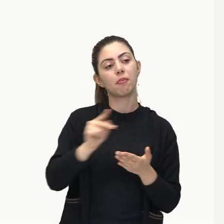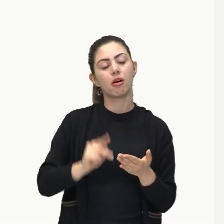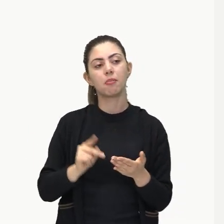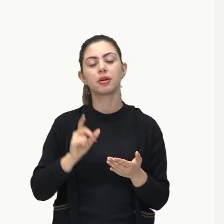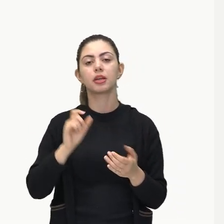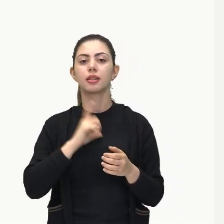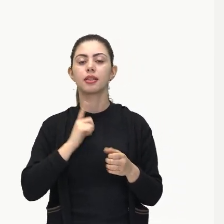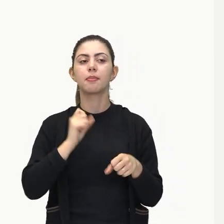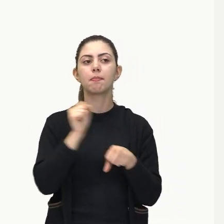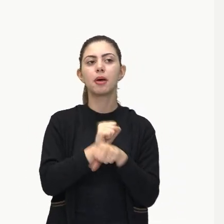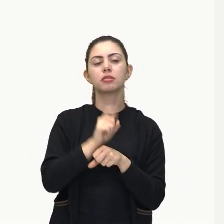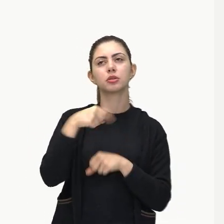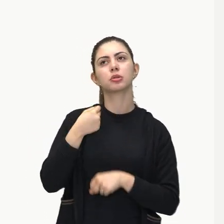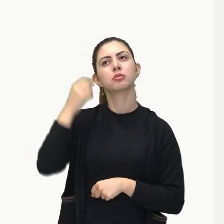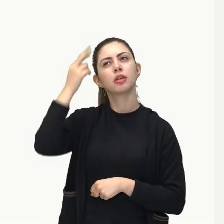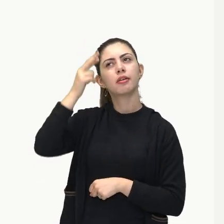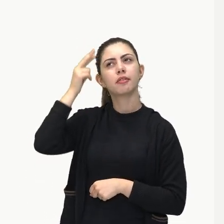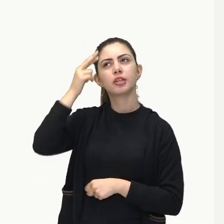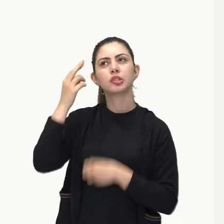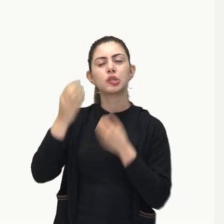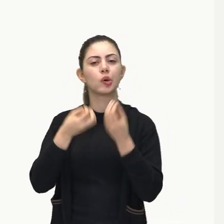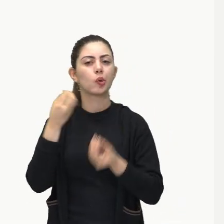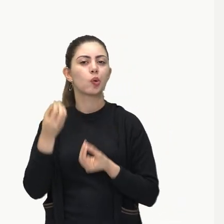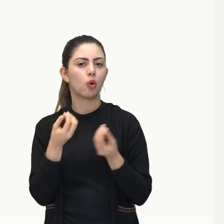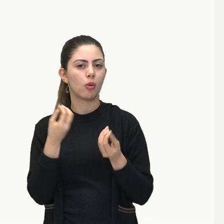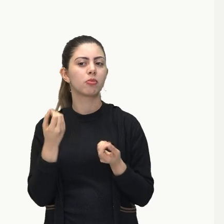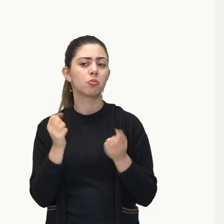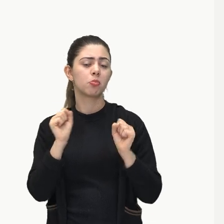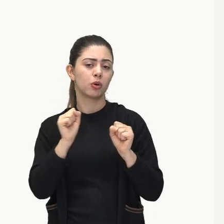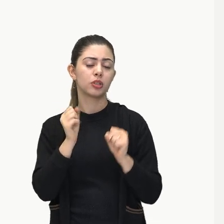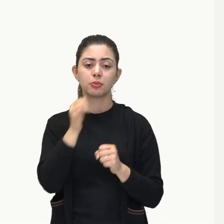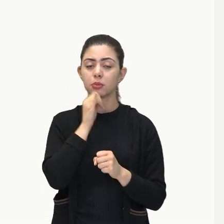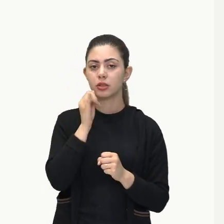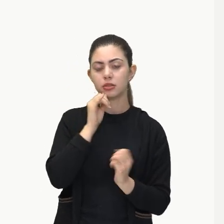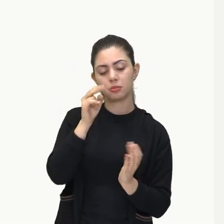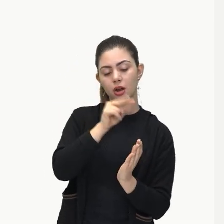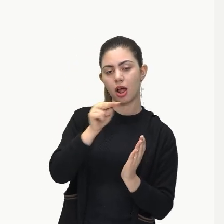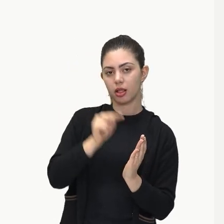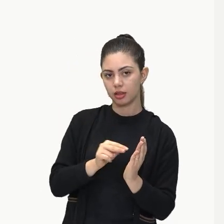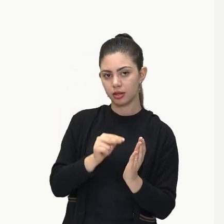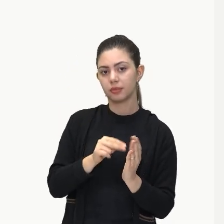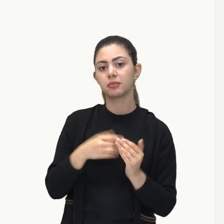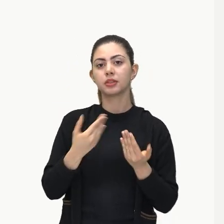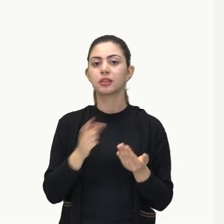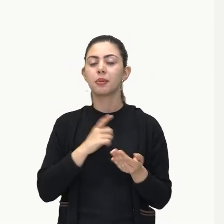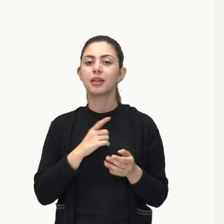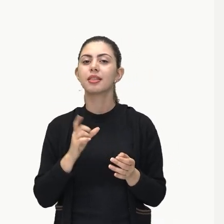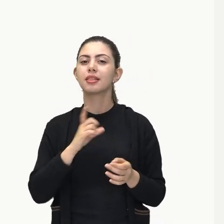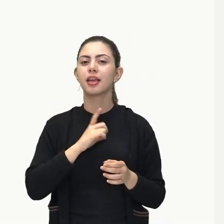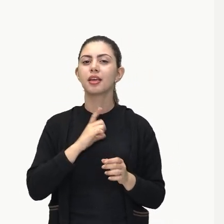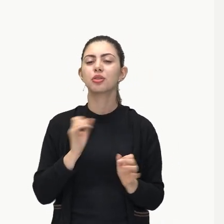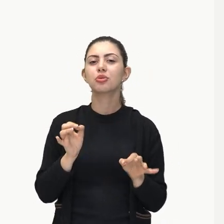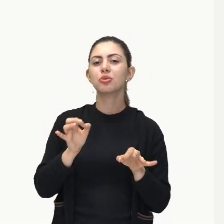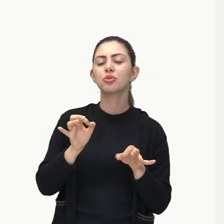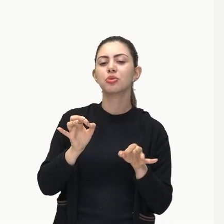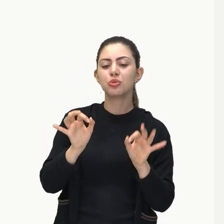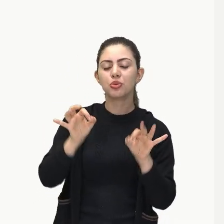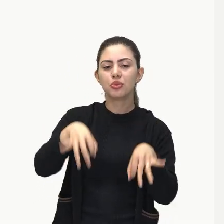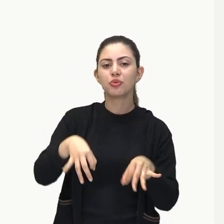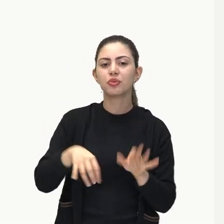para mostrar como ele pode e deve, talvez, ser lido. E encerra aí com tic-tac,